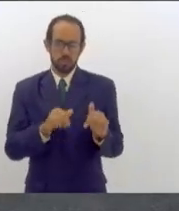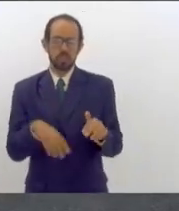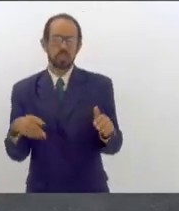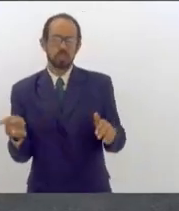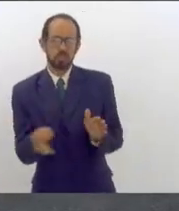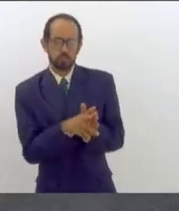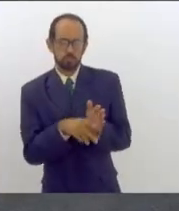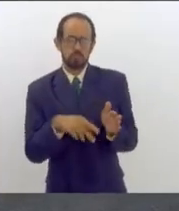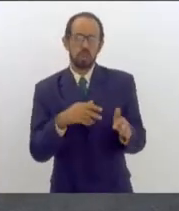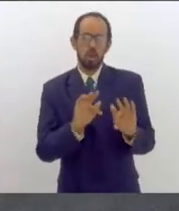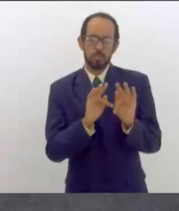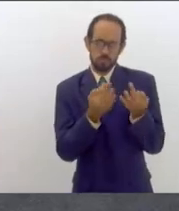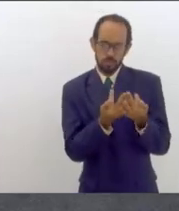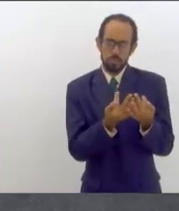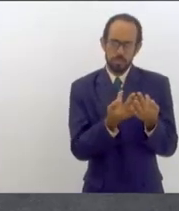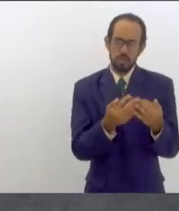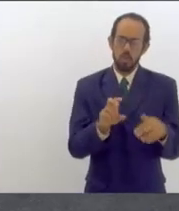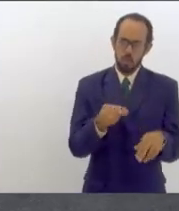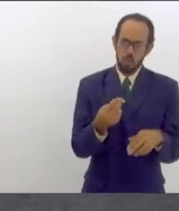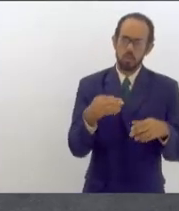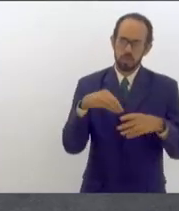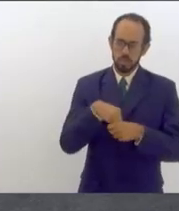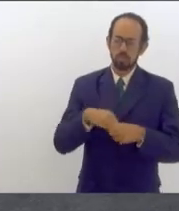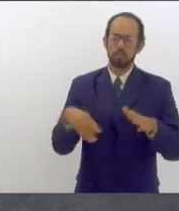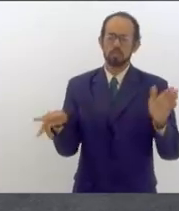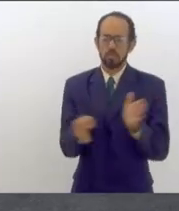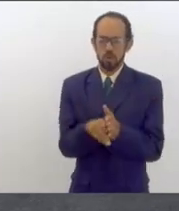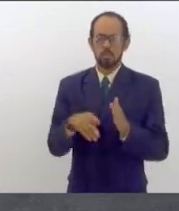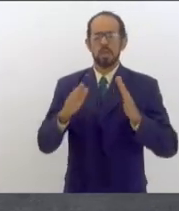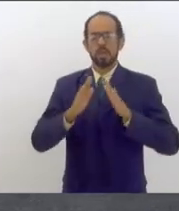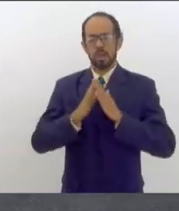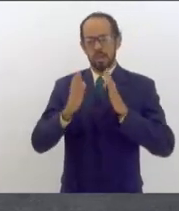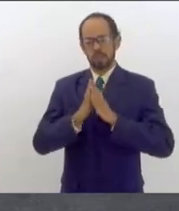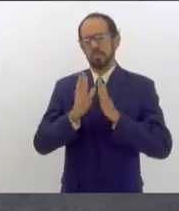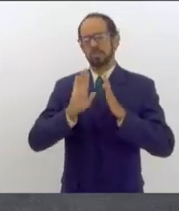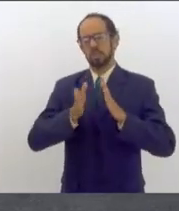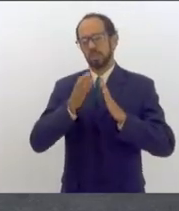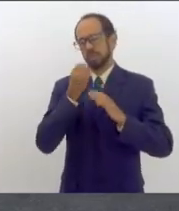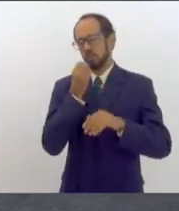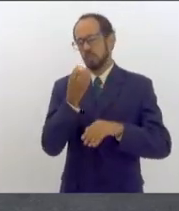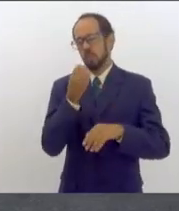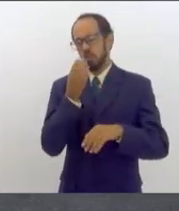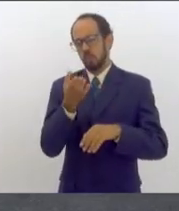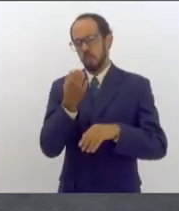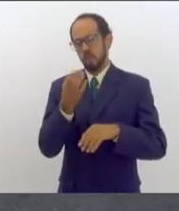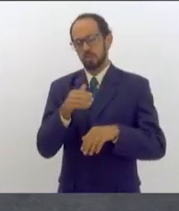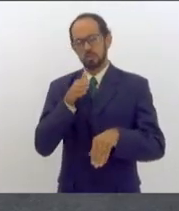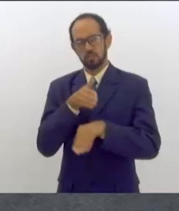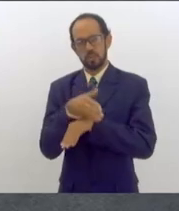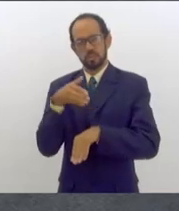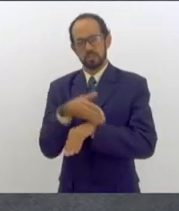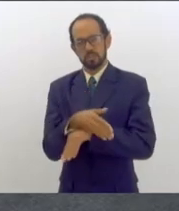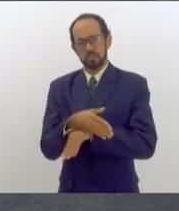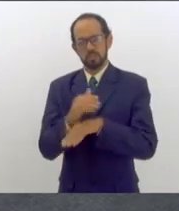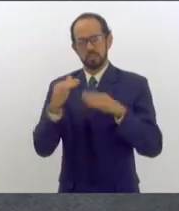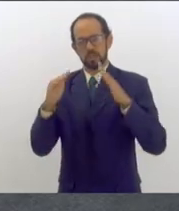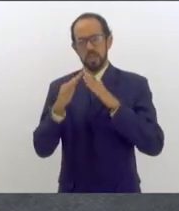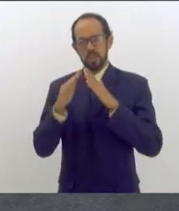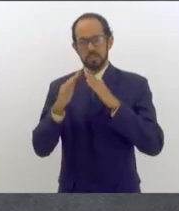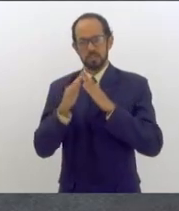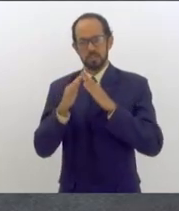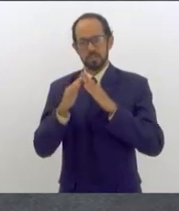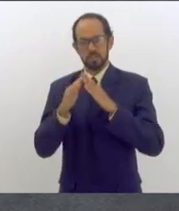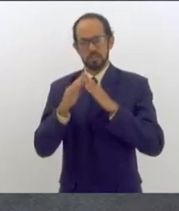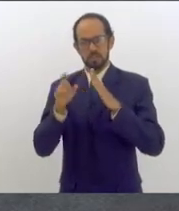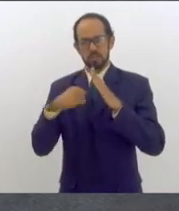da Clínica da Família ou dentro da sua própria casa como já tivemos relatos inclusive de invasão de domicílios o que